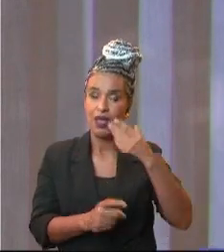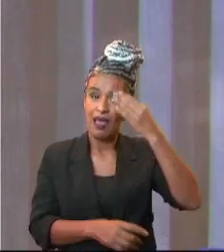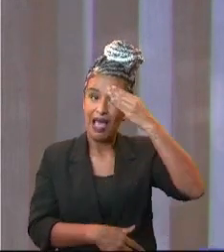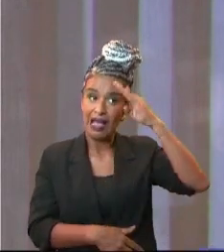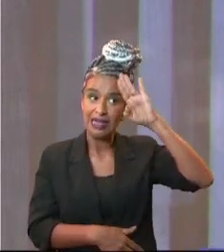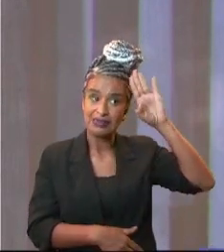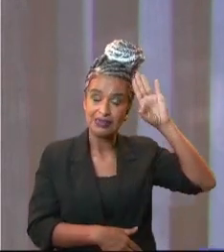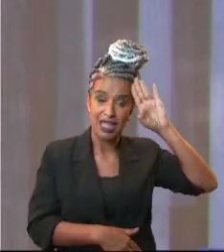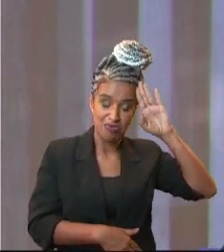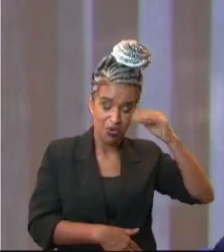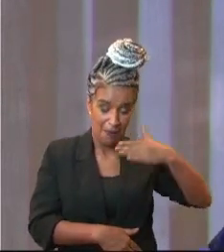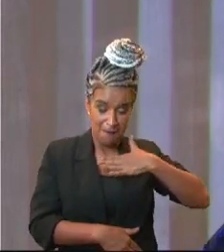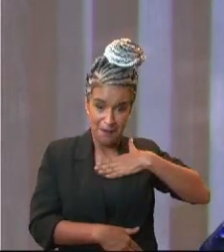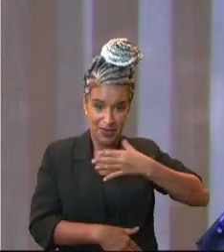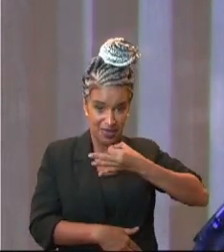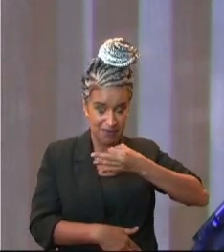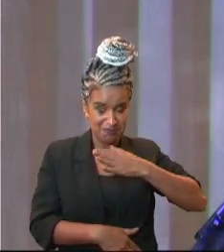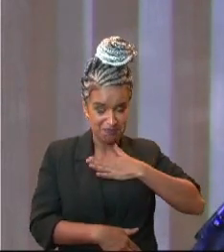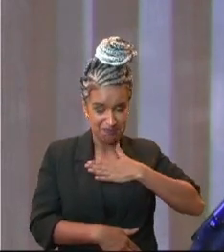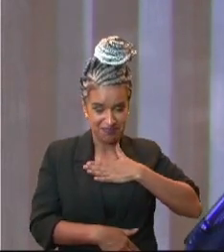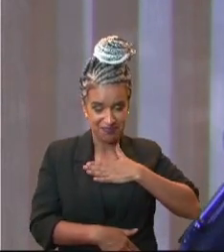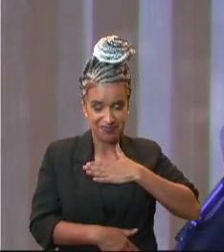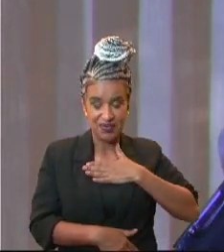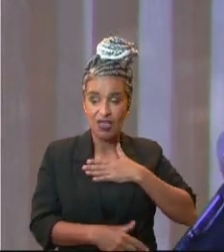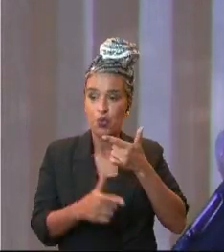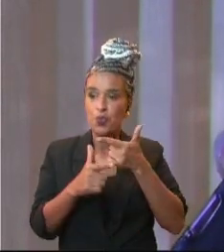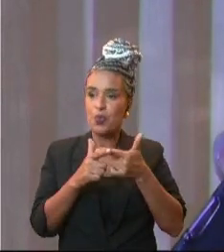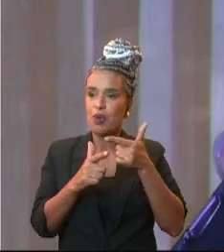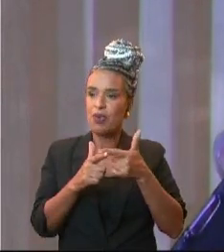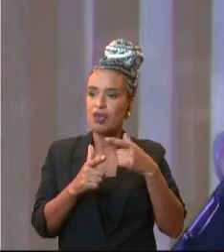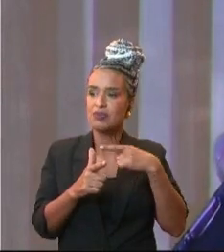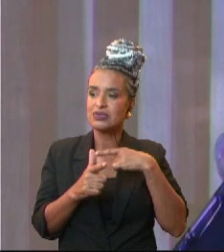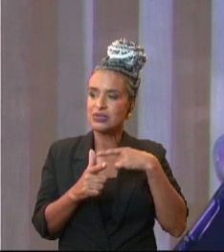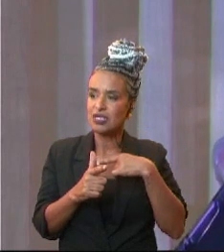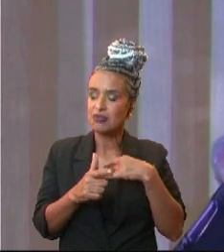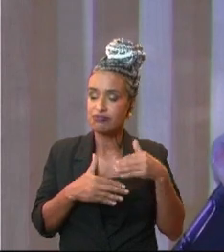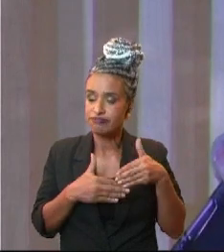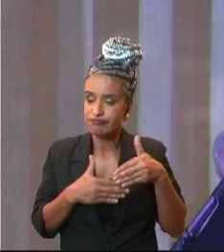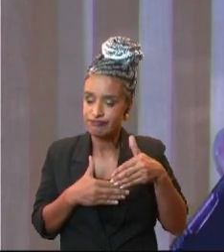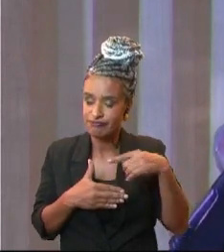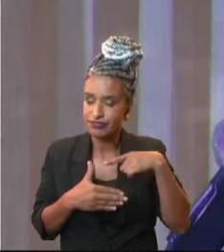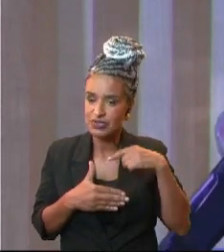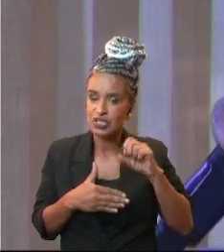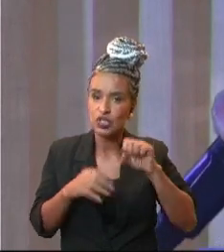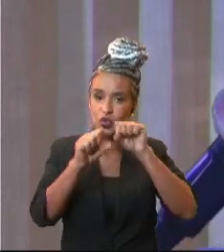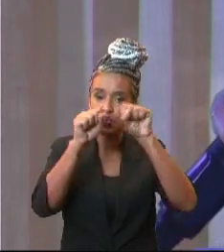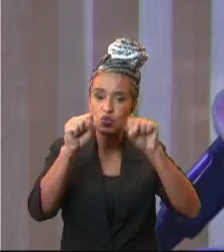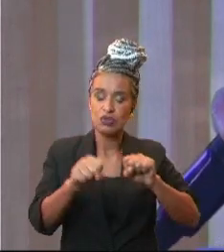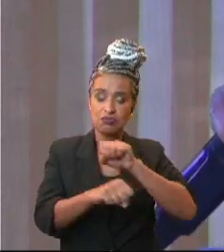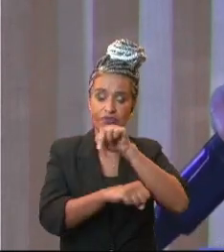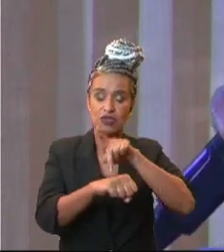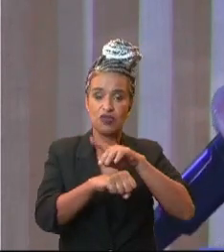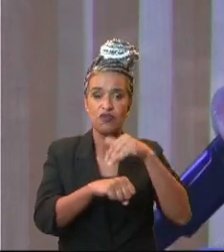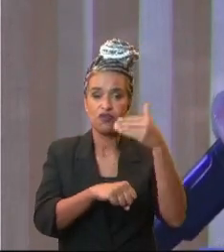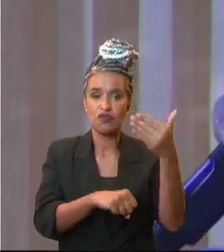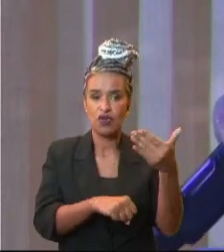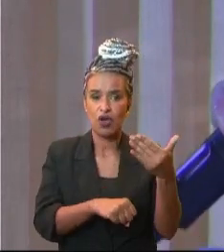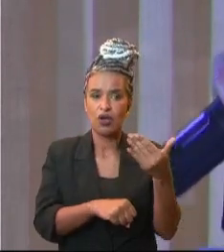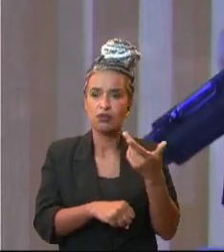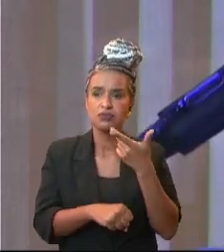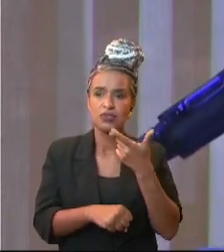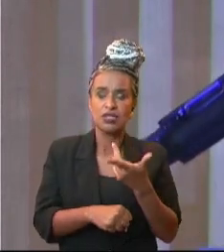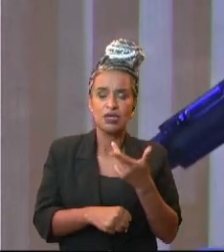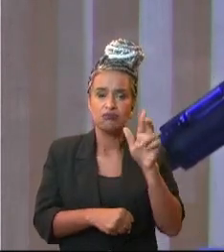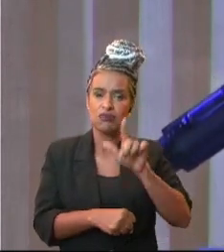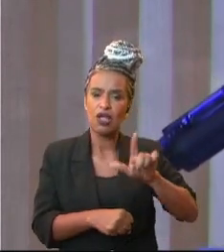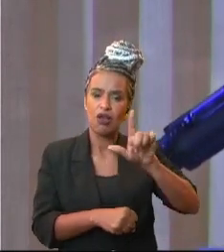acadêmico, ele tem um problema, porque a gente parte do princípio de que o sistema internacional ele funciona a partir